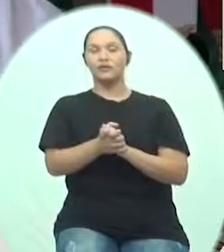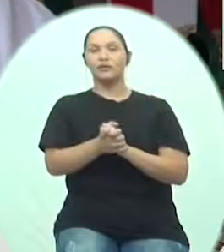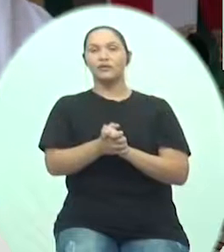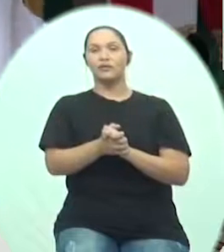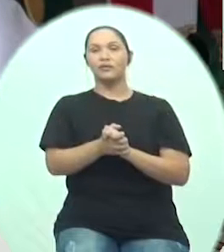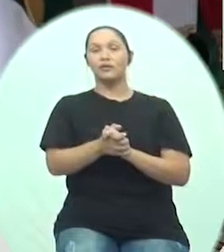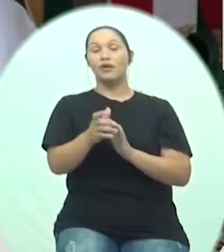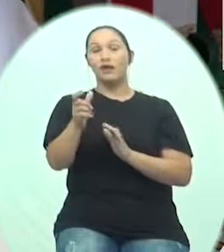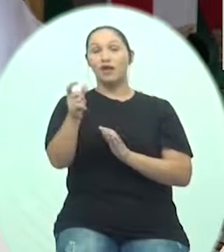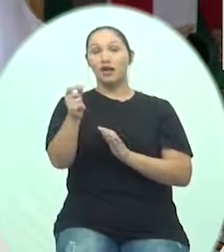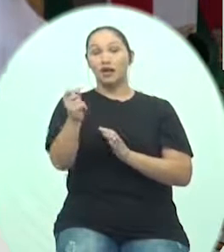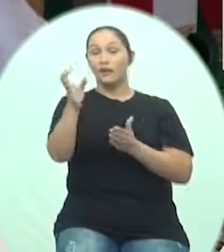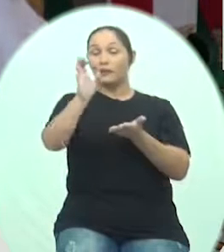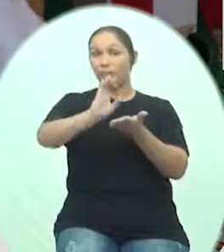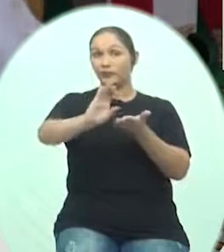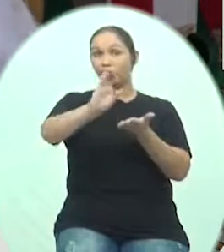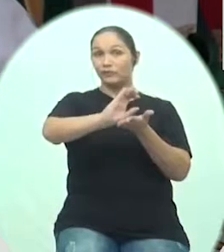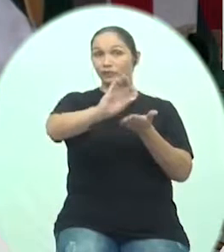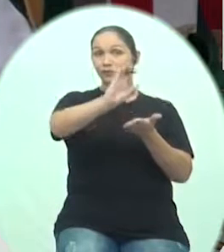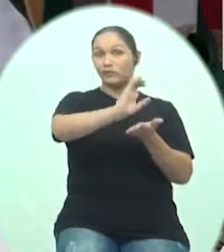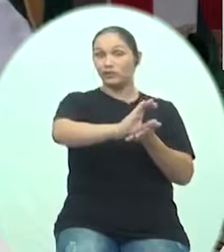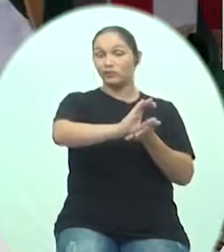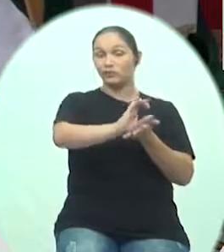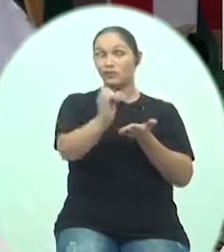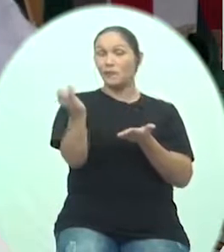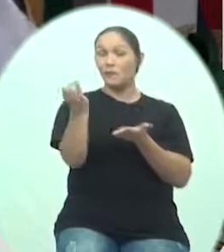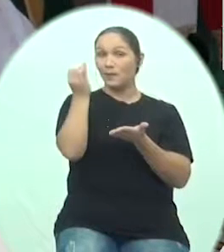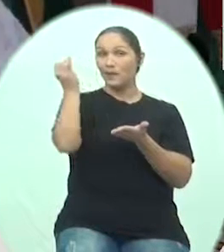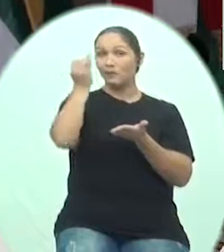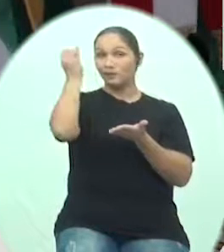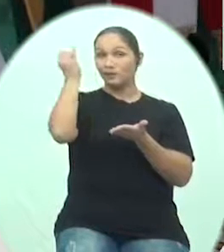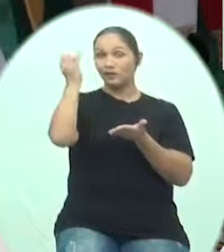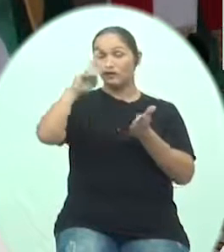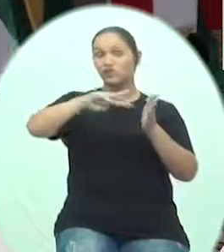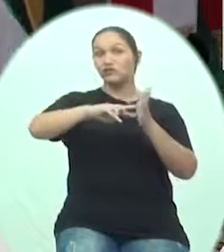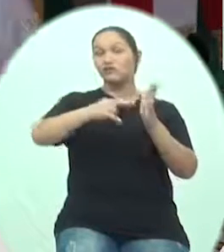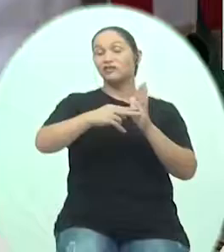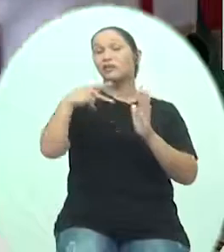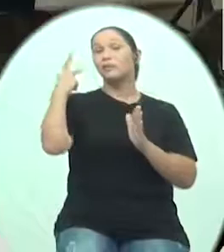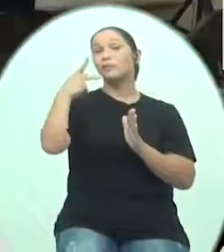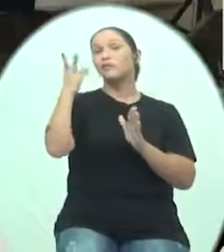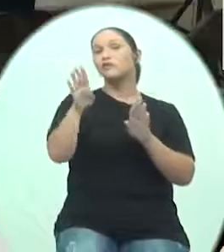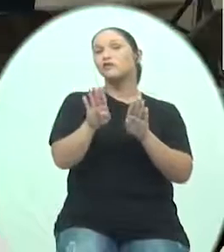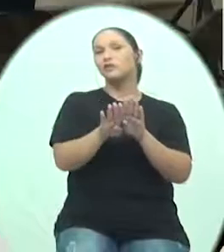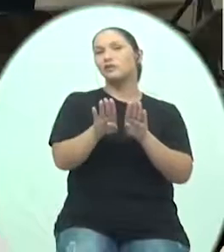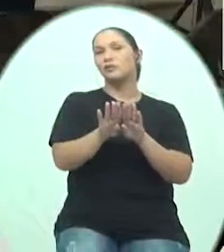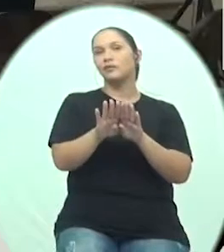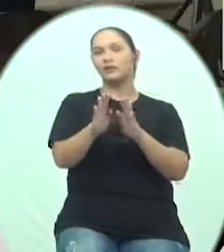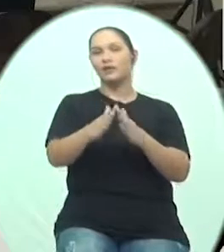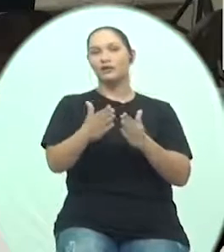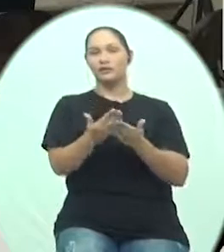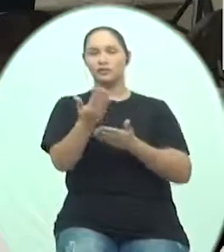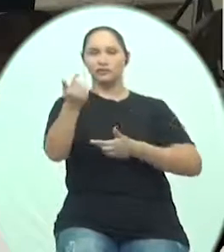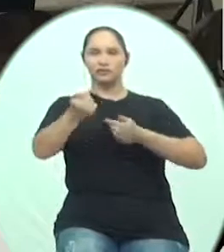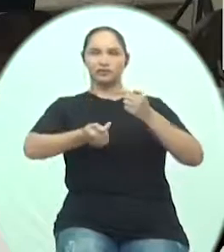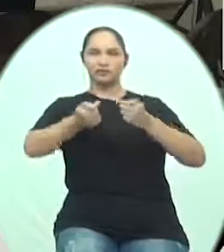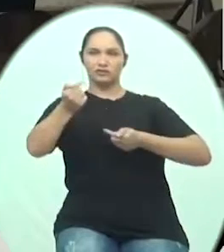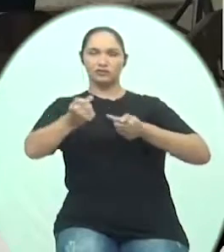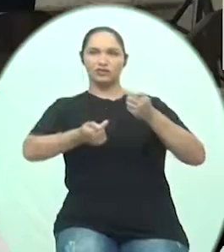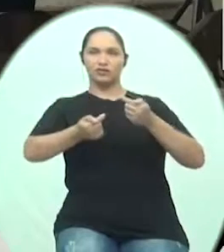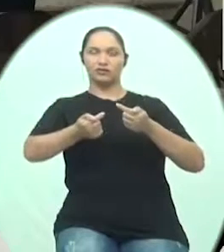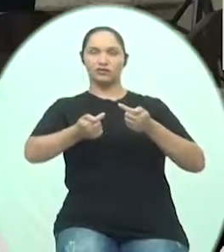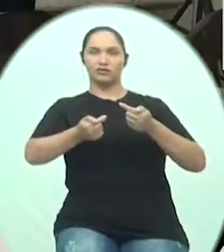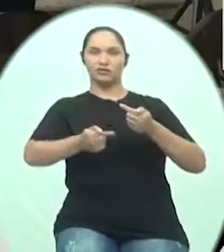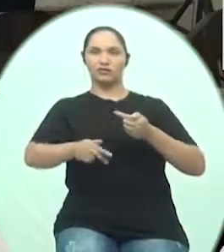Impacto social e de significado político também para nossa cidade muito obrigado o requerimento Continua em